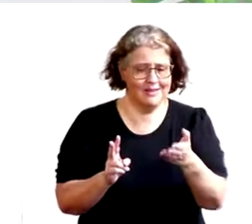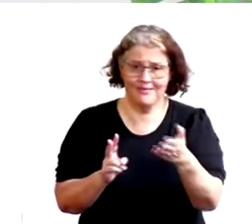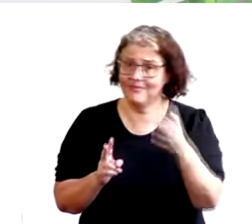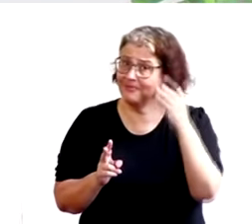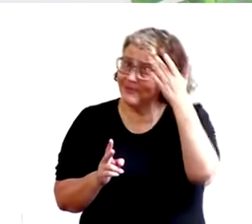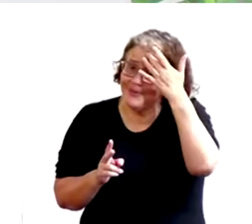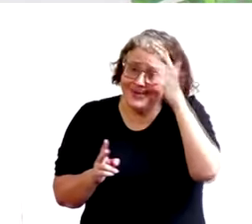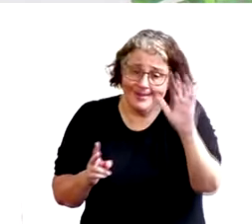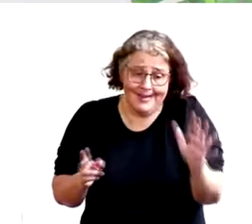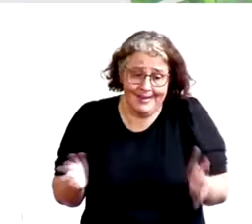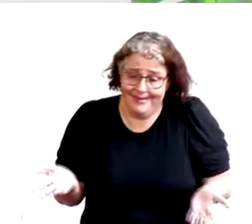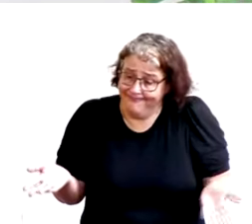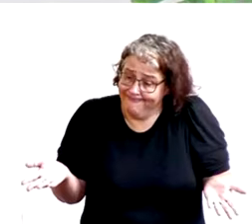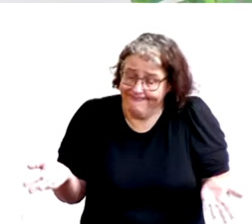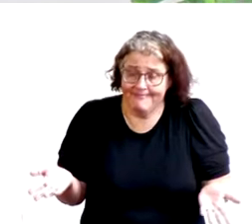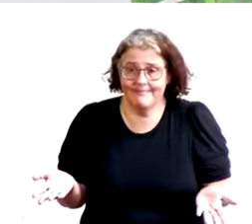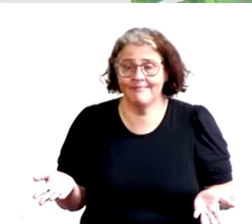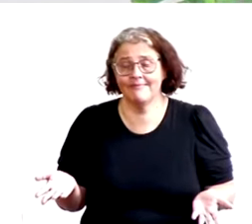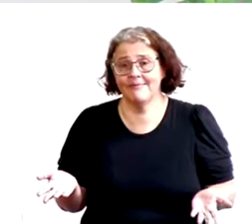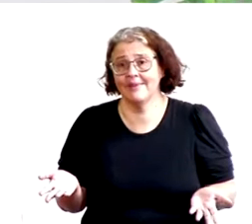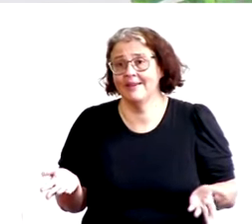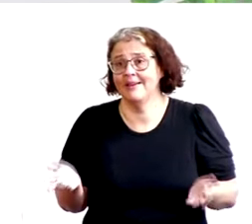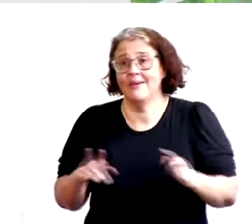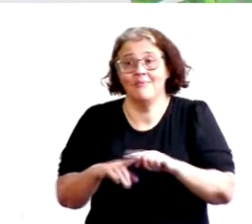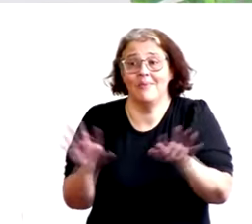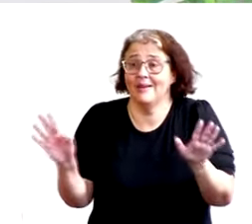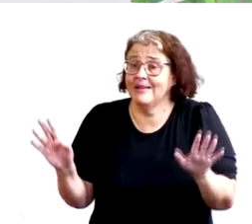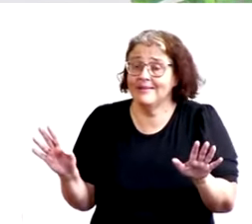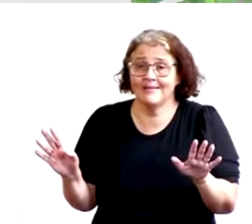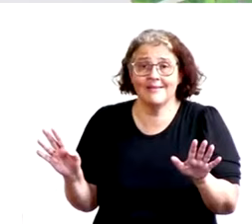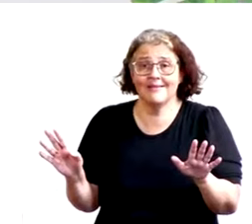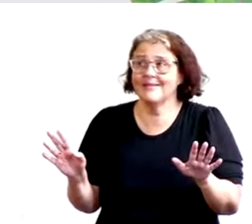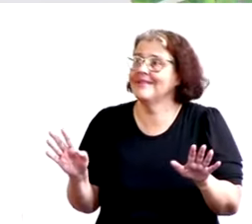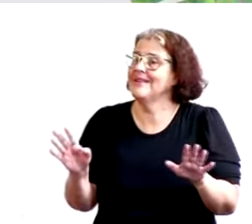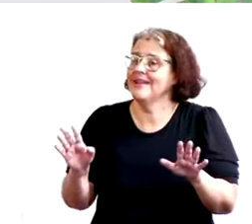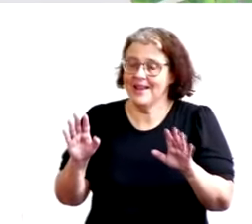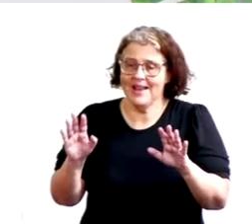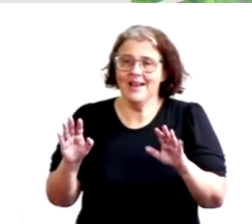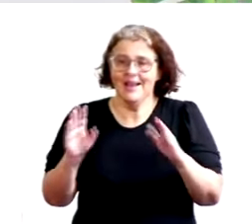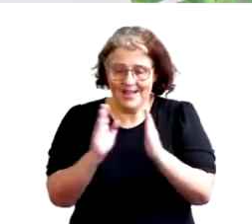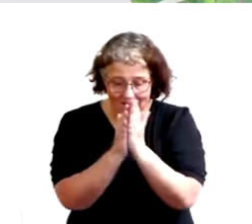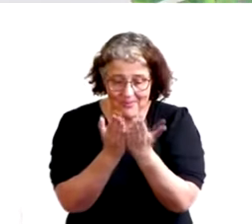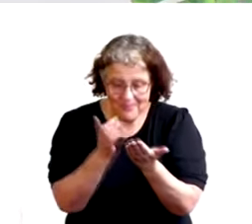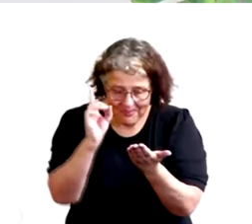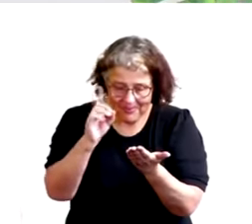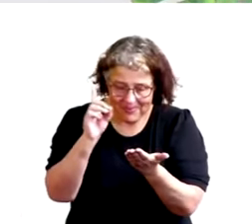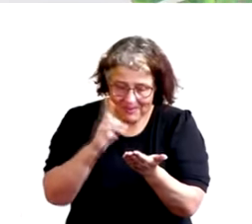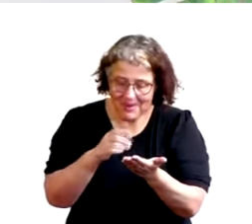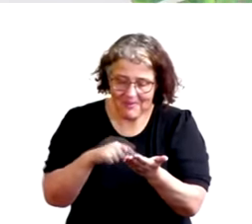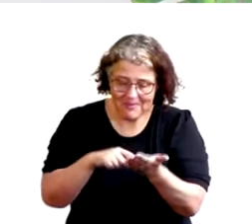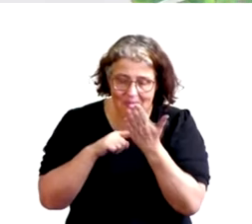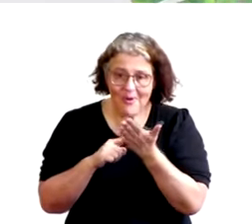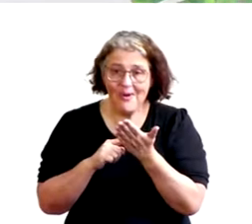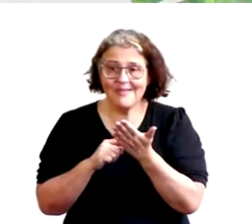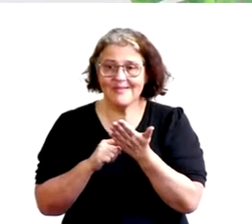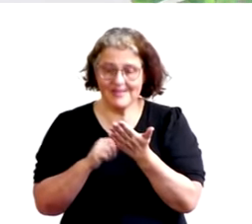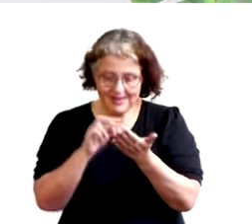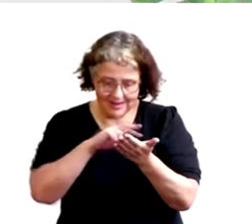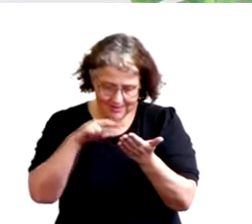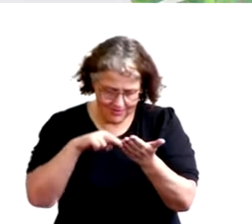entender as situações Onde na bíblia Nós aprendemos que nós temos que entender tudo detalhadamente